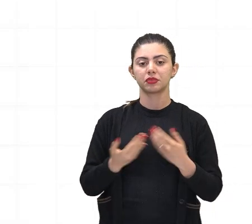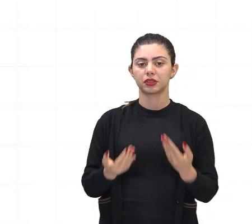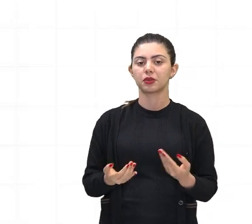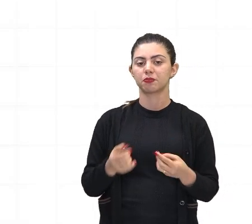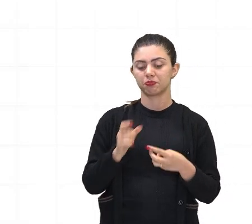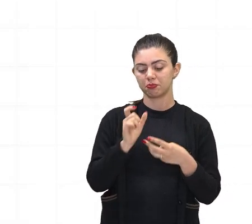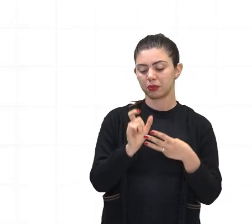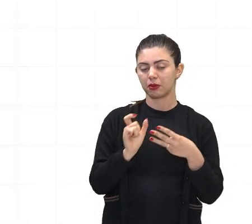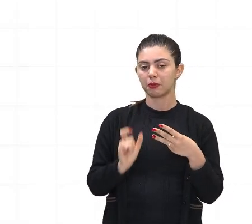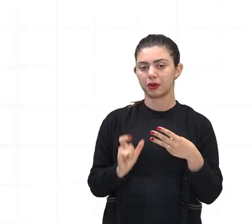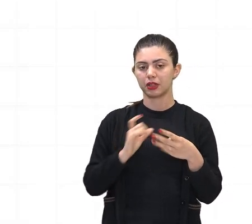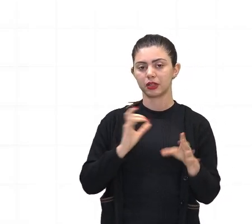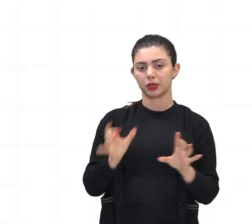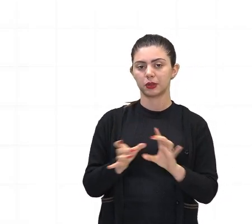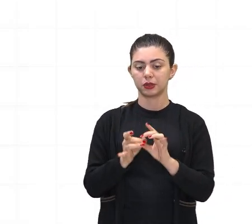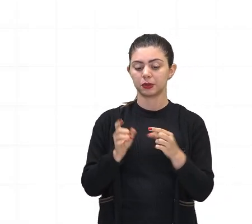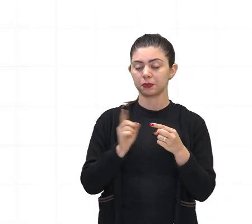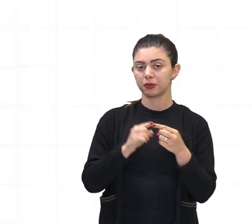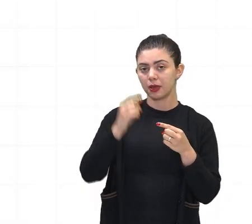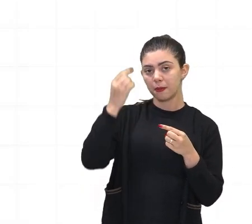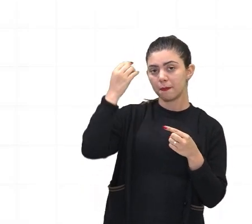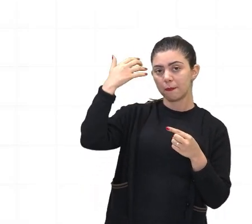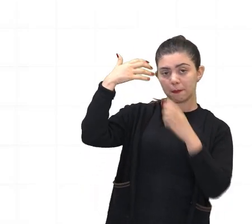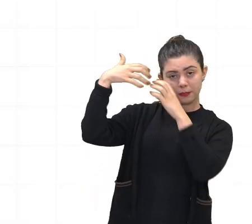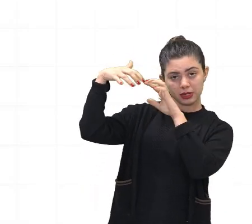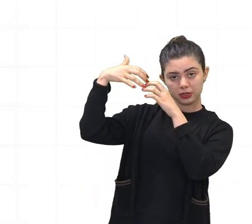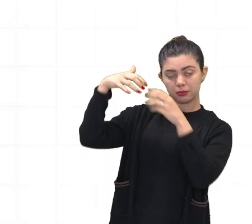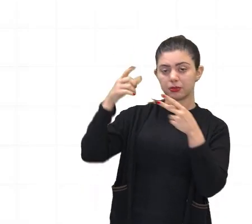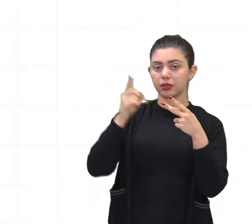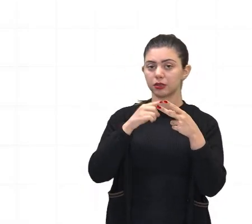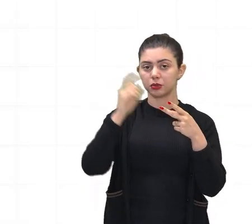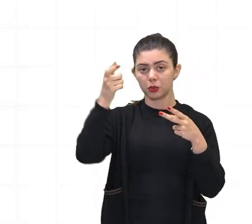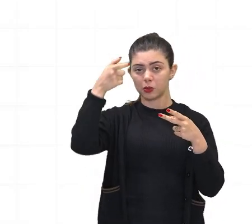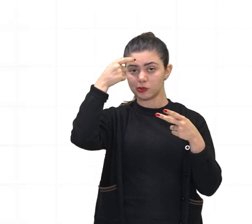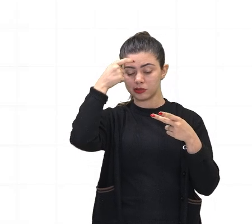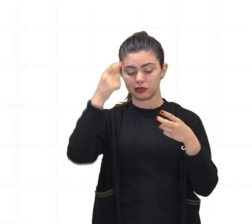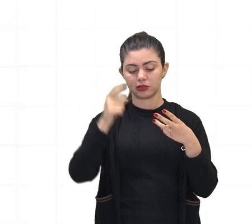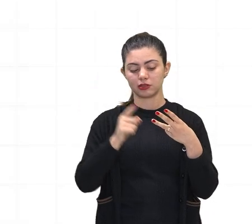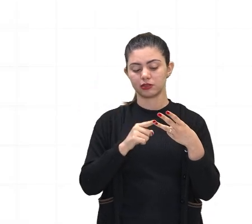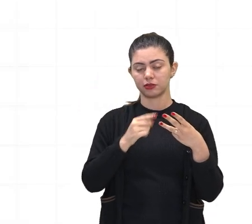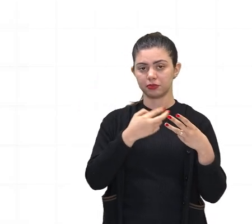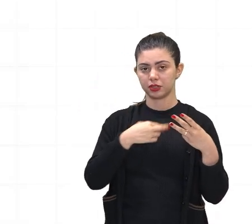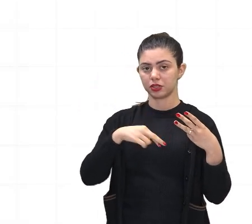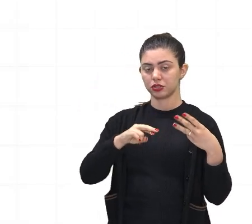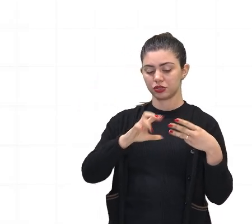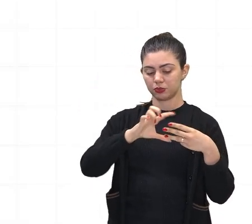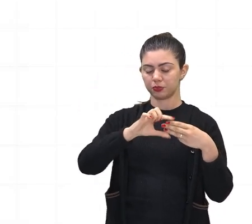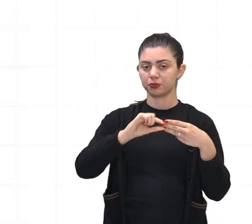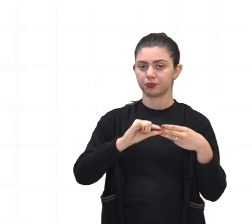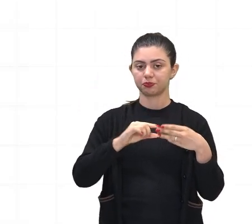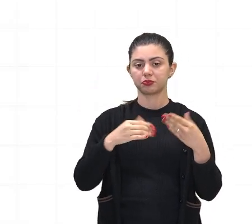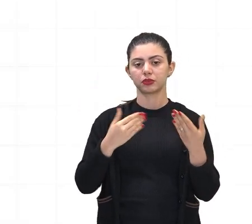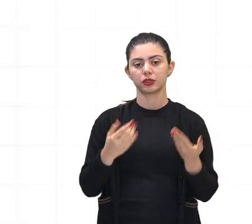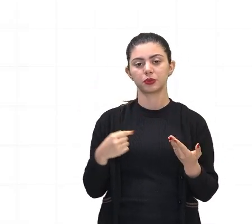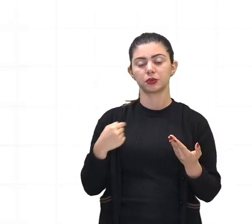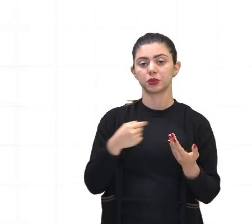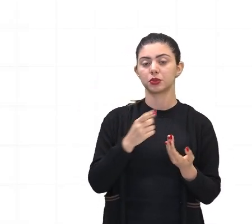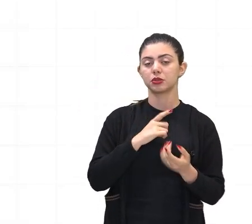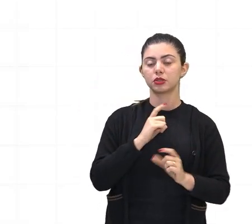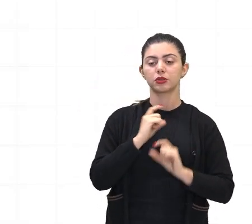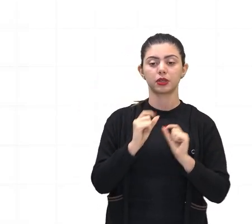palavras estão conectadas: pensamento, consciência e religião. Então, uma forma de expressar